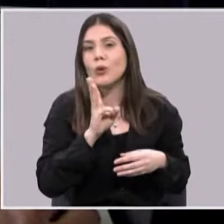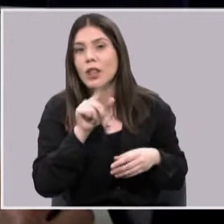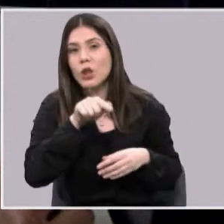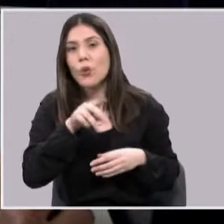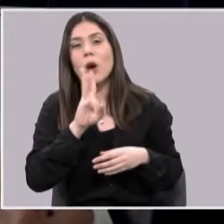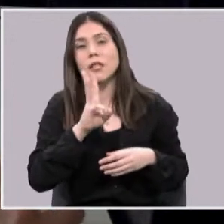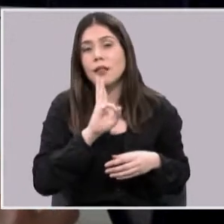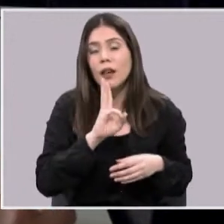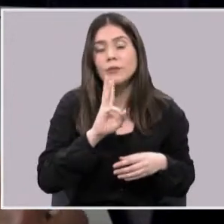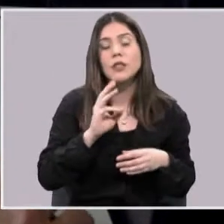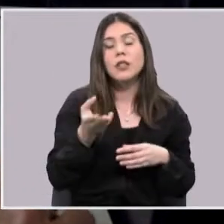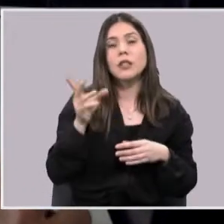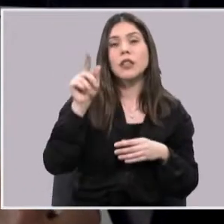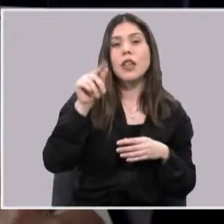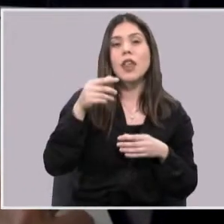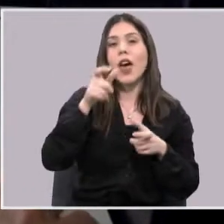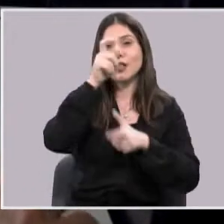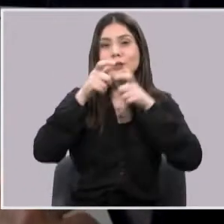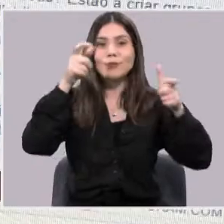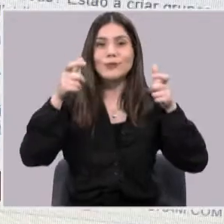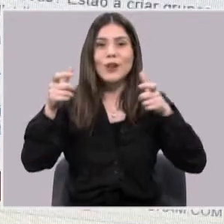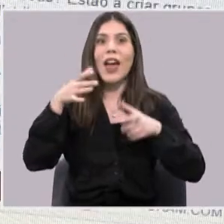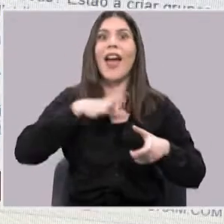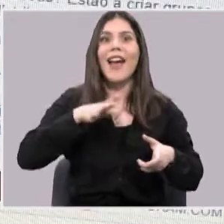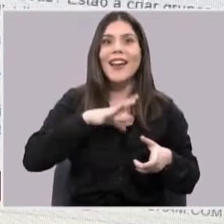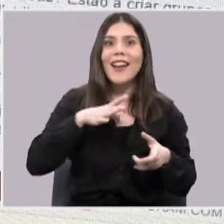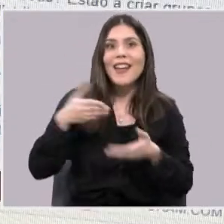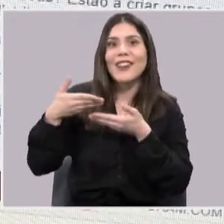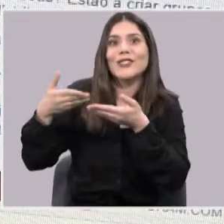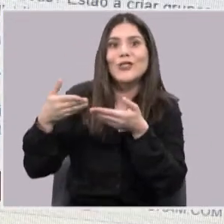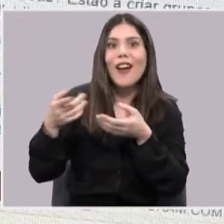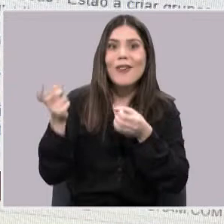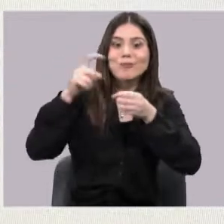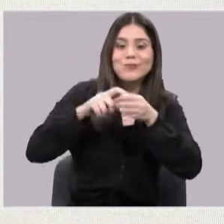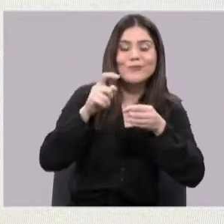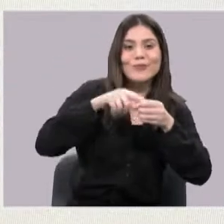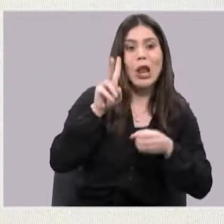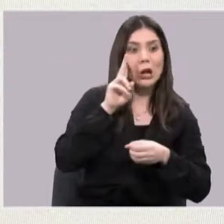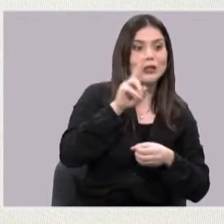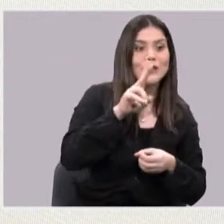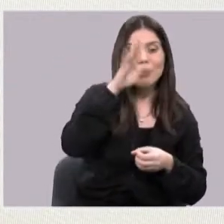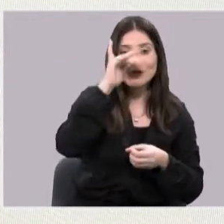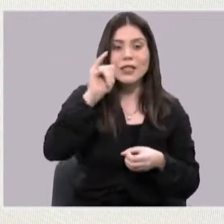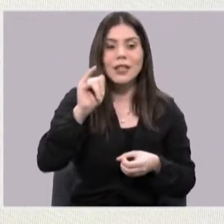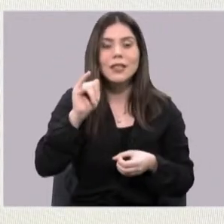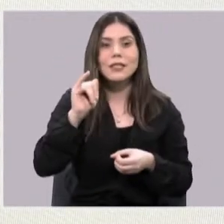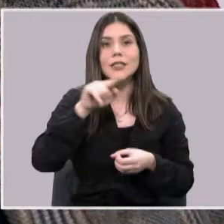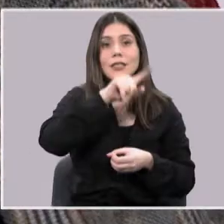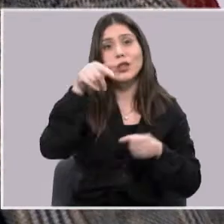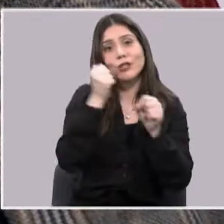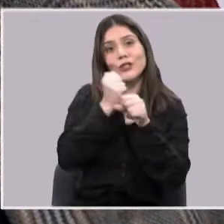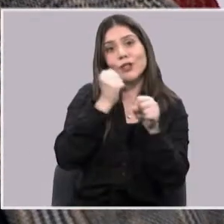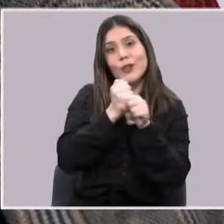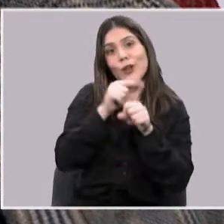através da nossa linha de WhatsApp. As pessoas colaboram imenso com ideias de factos para nós checarmos.